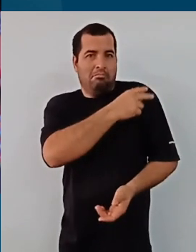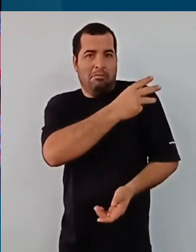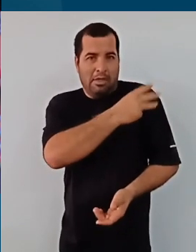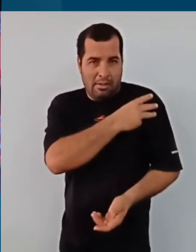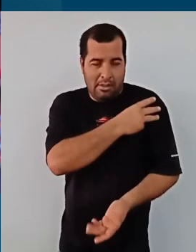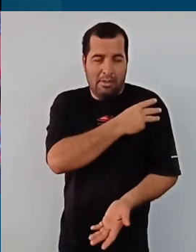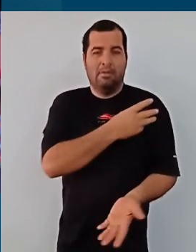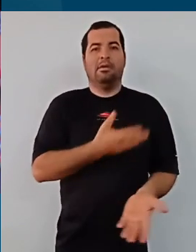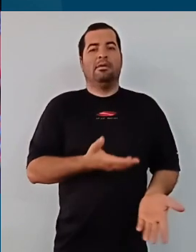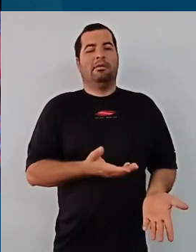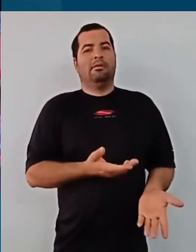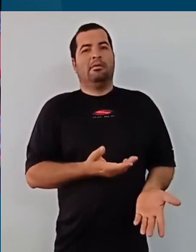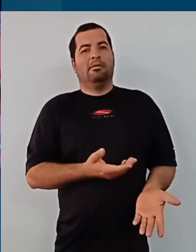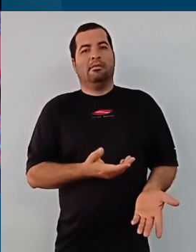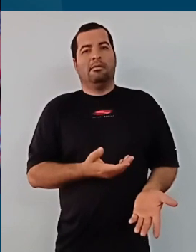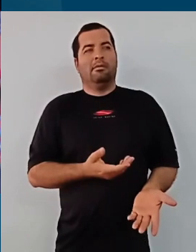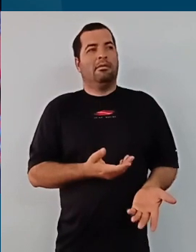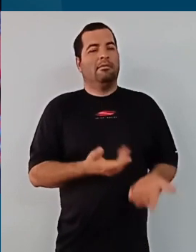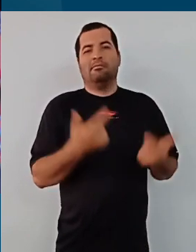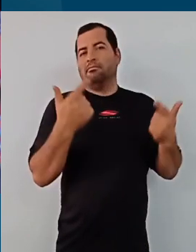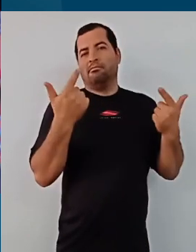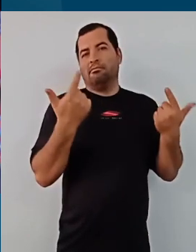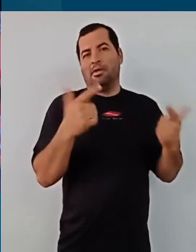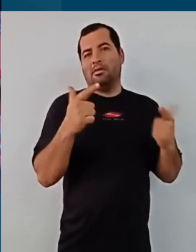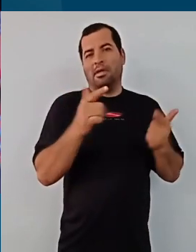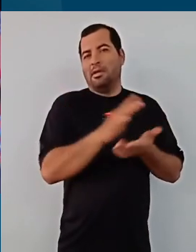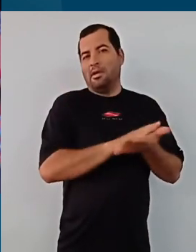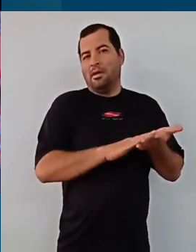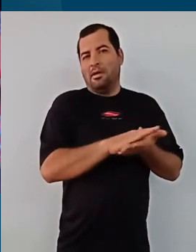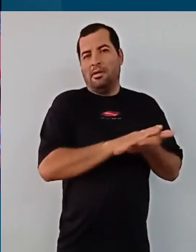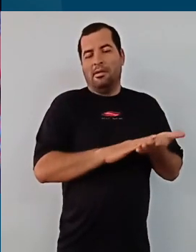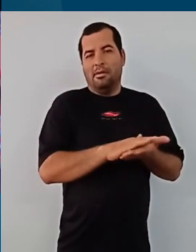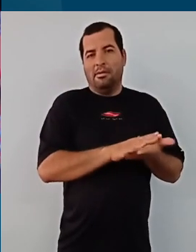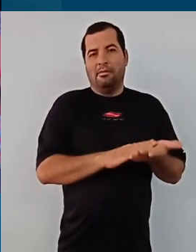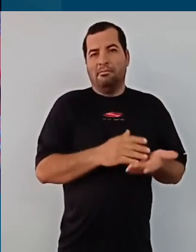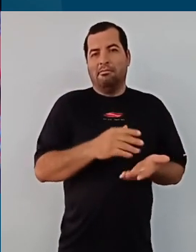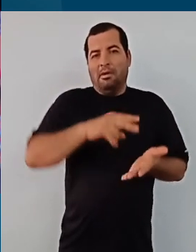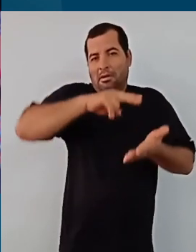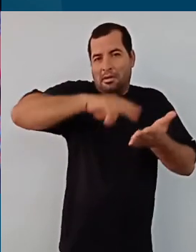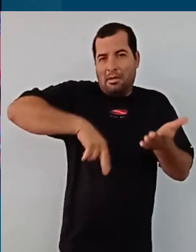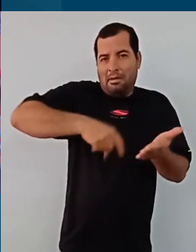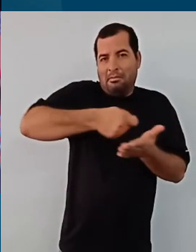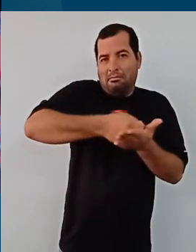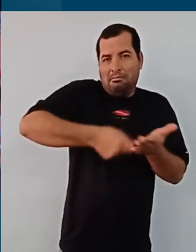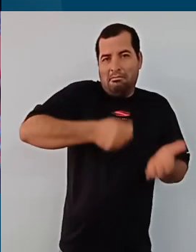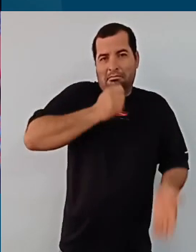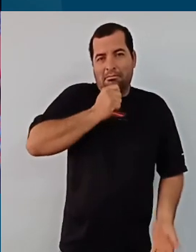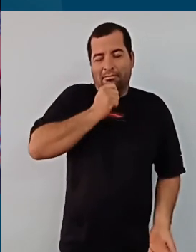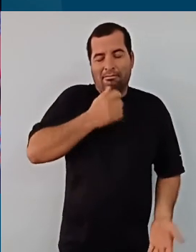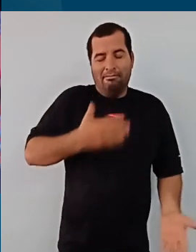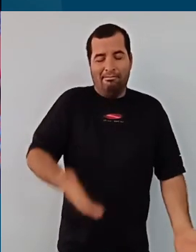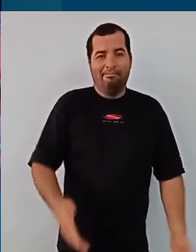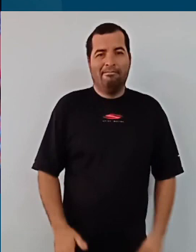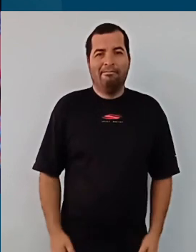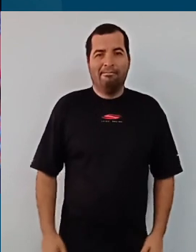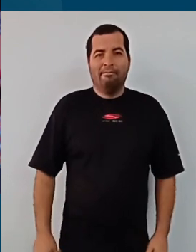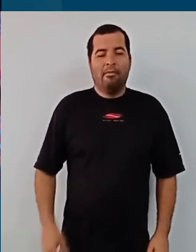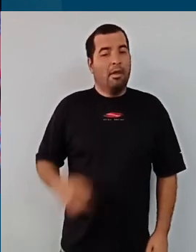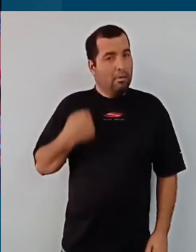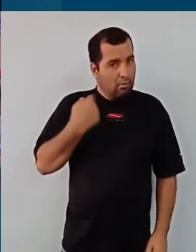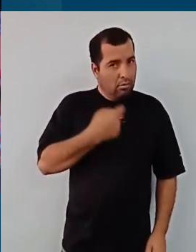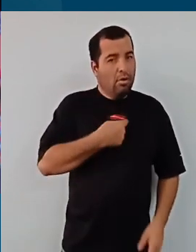anos sem terem se alfabetizado, né? Então, a gente vai ter que olhar com muito cuidado para que